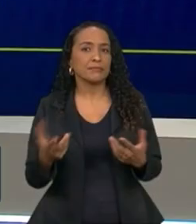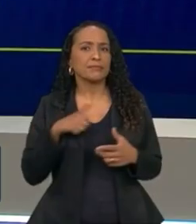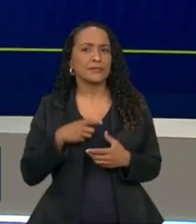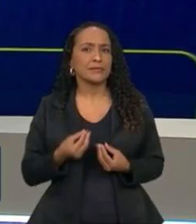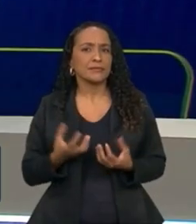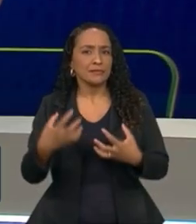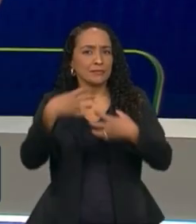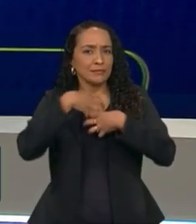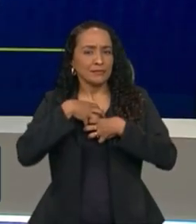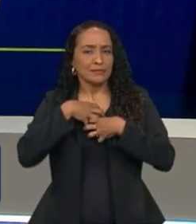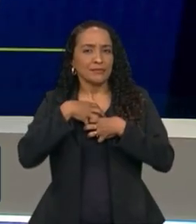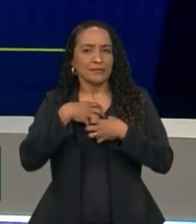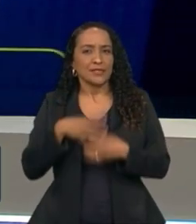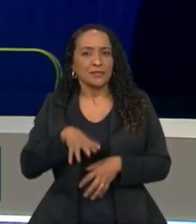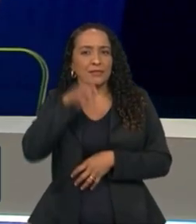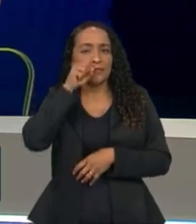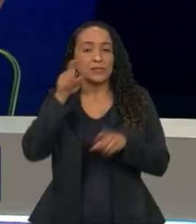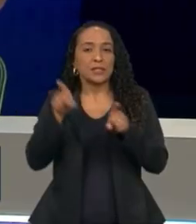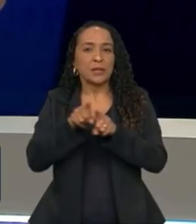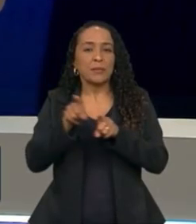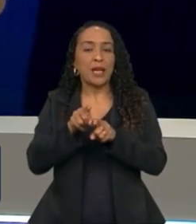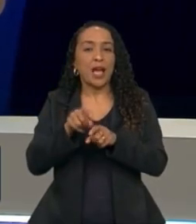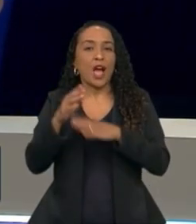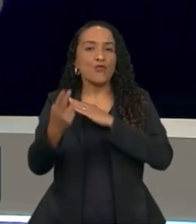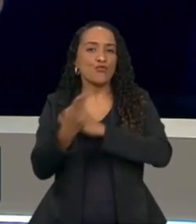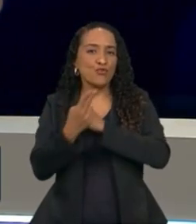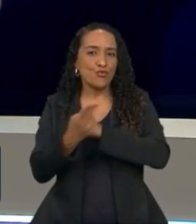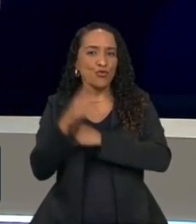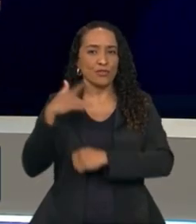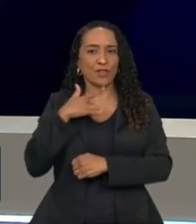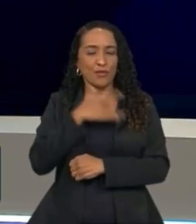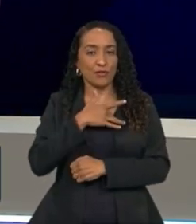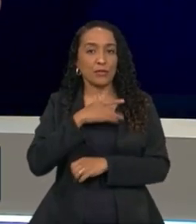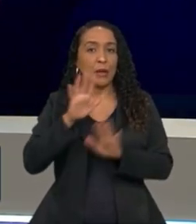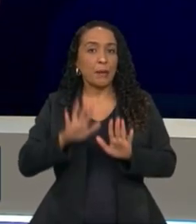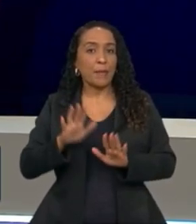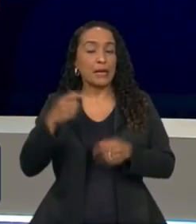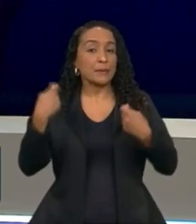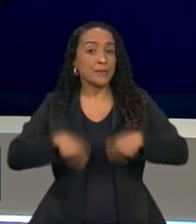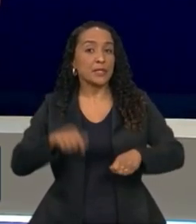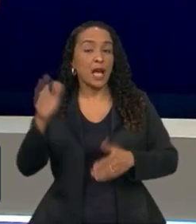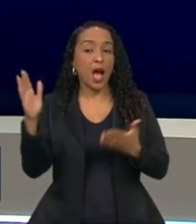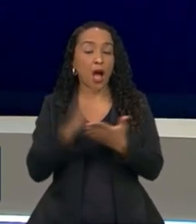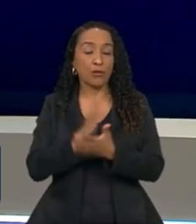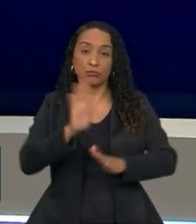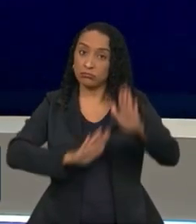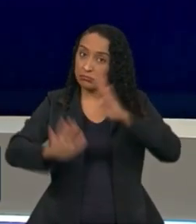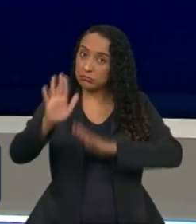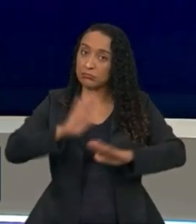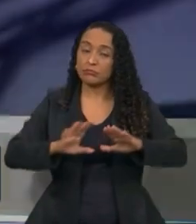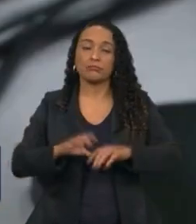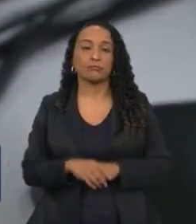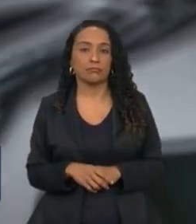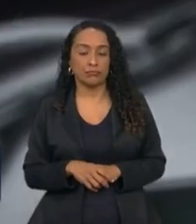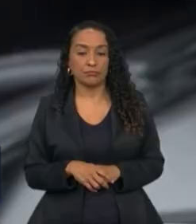mais conforto para respirar e também ajudam a proteger a saúde. Mas são necessários alguns